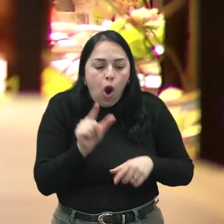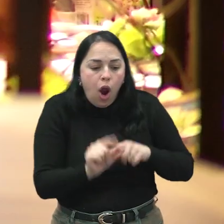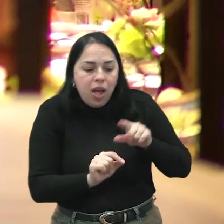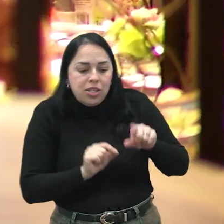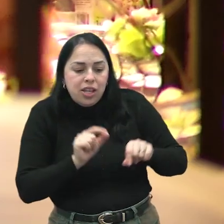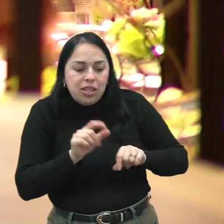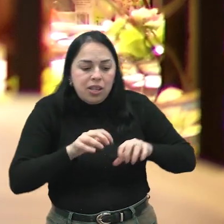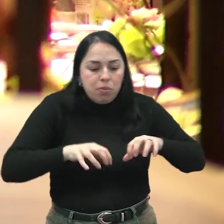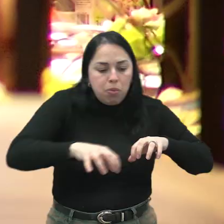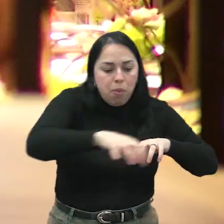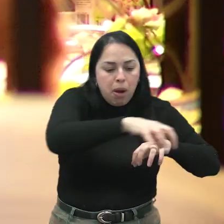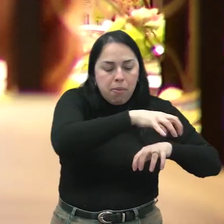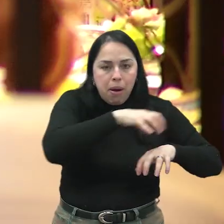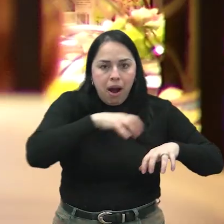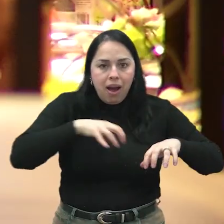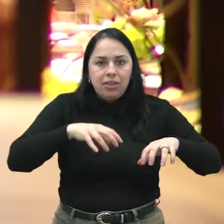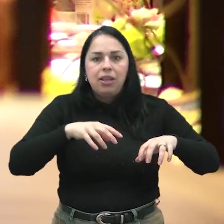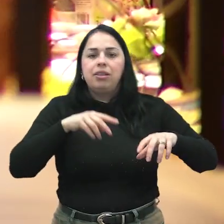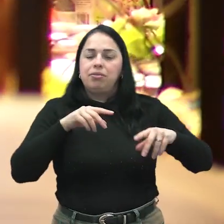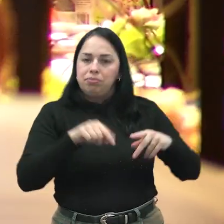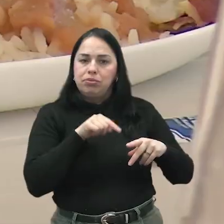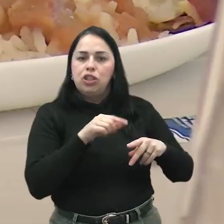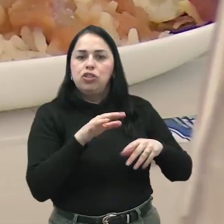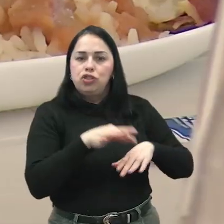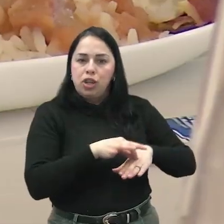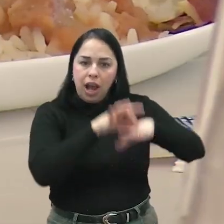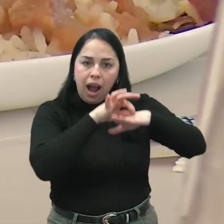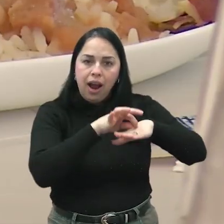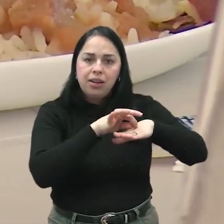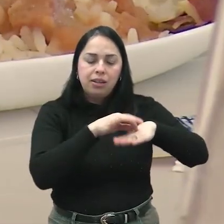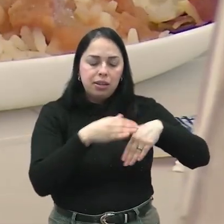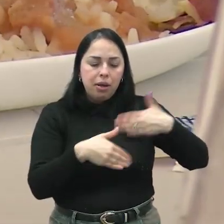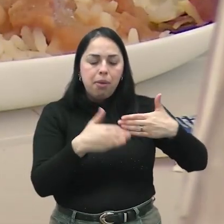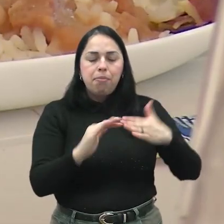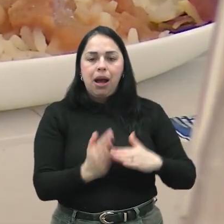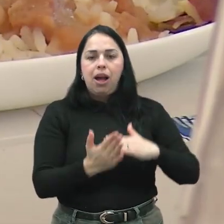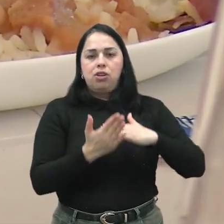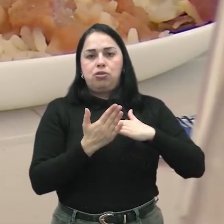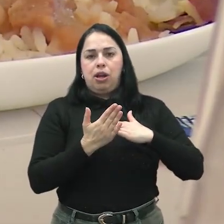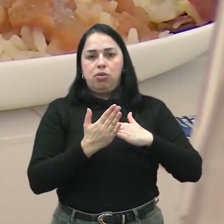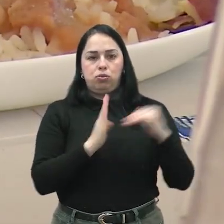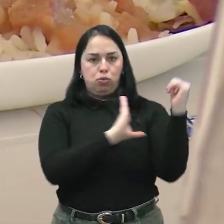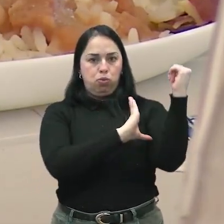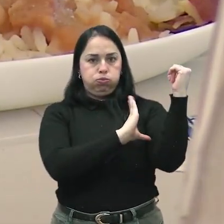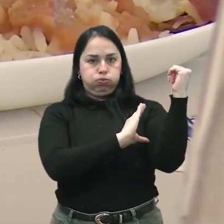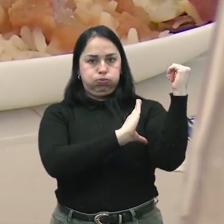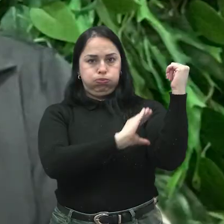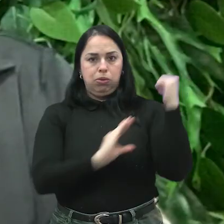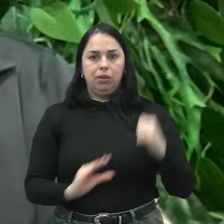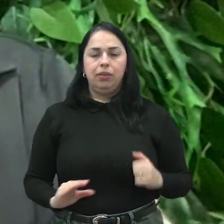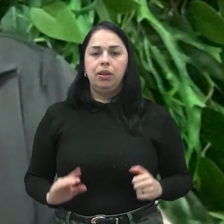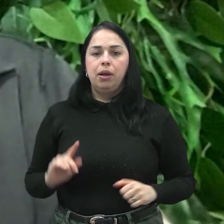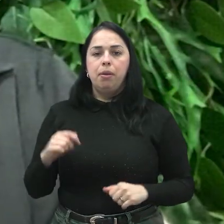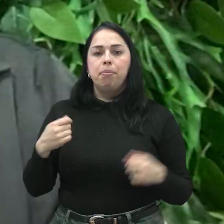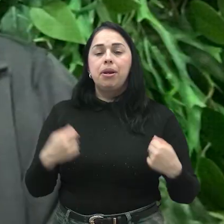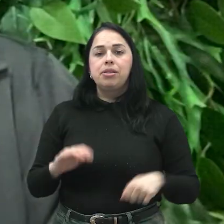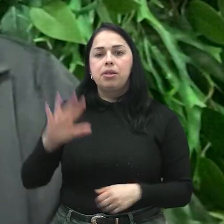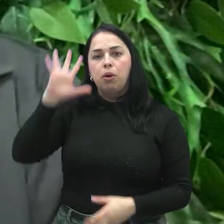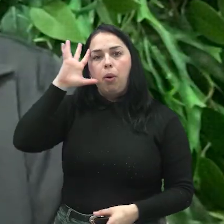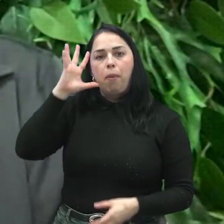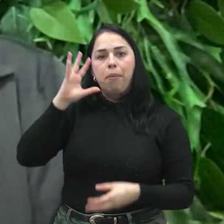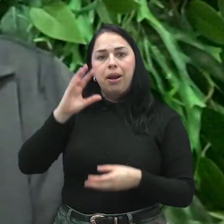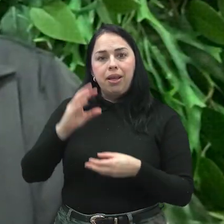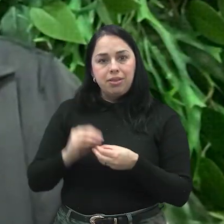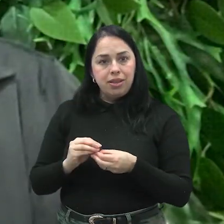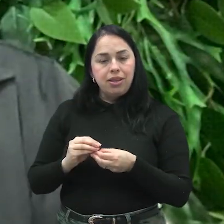melhor, distribuindo o consumo de proteínas ao longo do dia para fortalecer os músculos. A gente tem que entender que